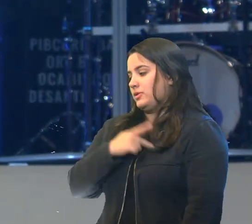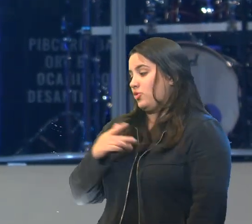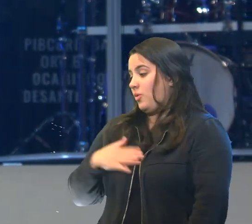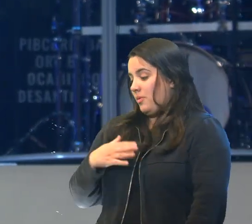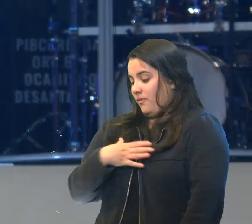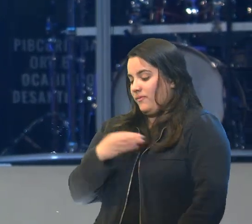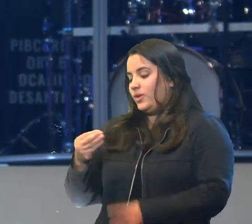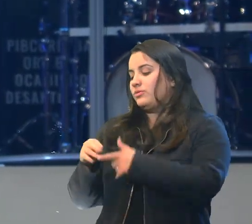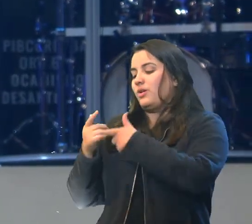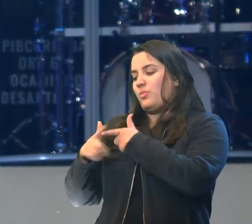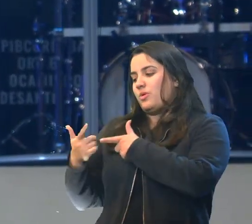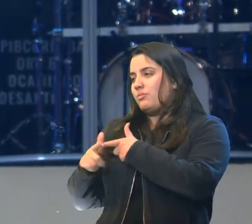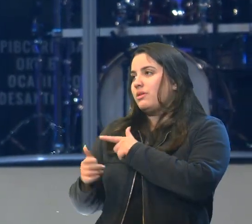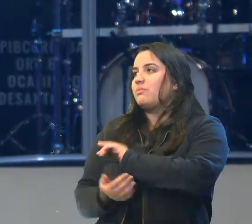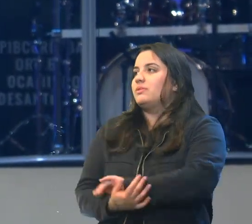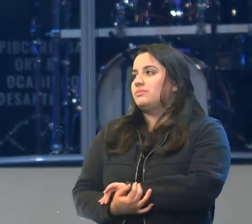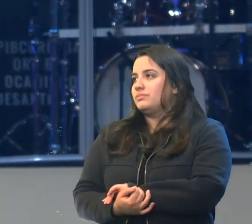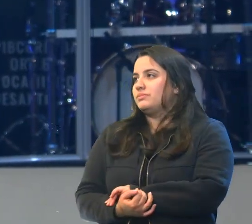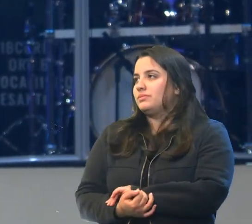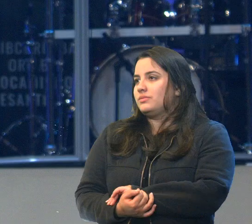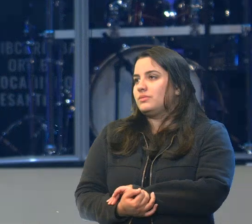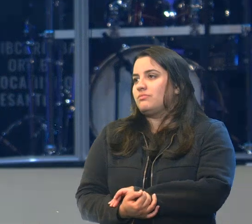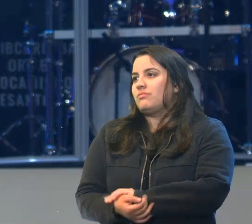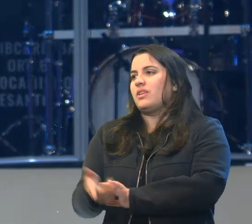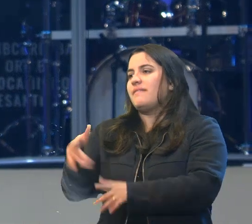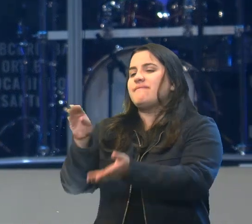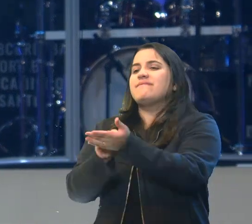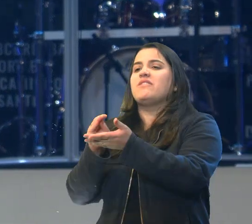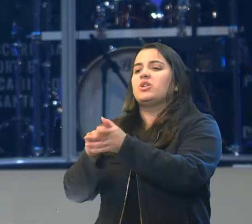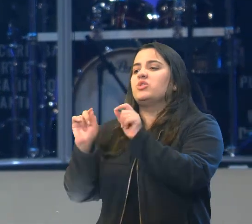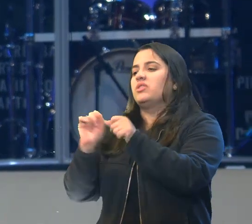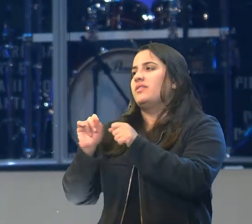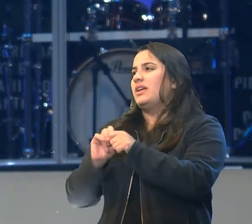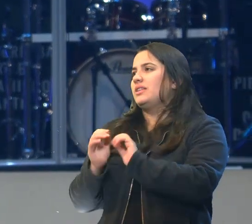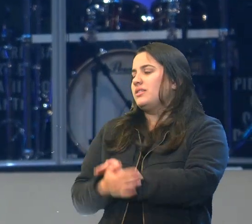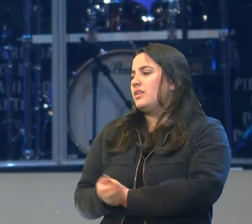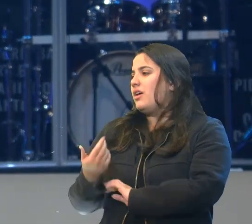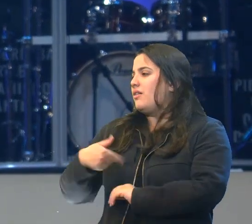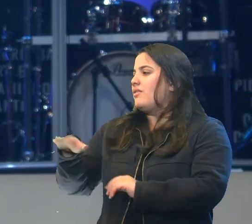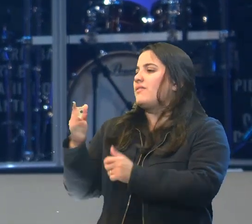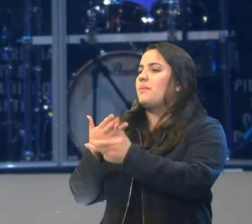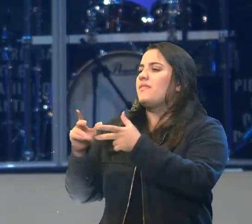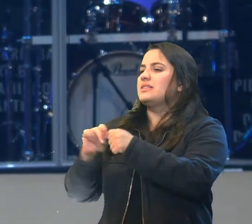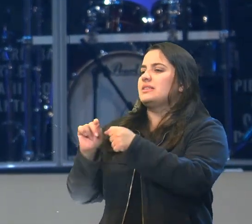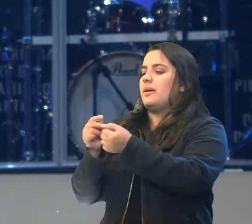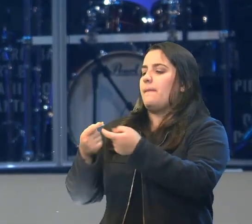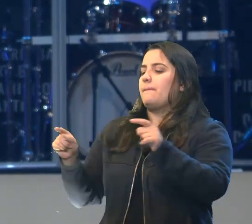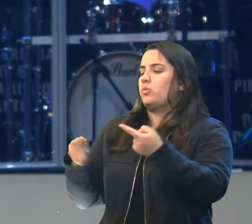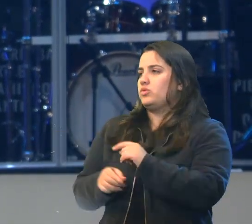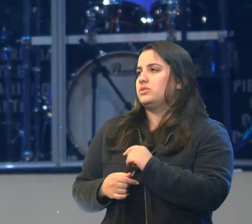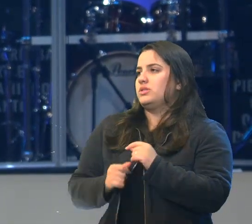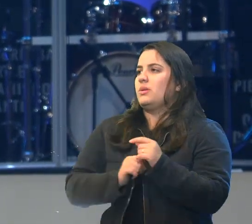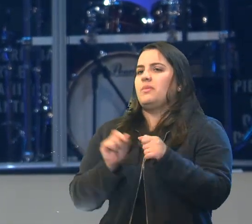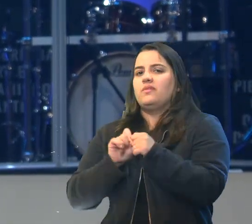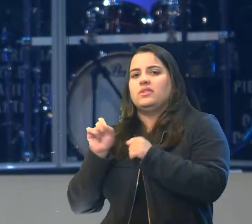E aí, é falta do que fazer. Eu vou levar ele para fazer música. Eu vou levar ele para fazer não sei o quê. Ele tem que